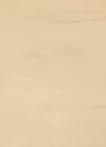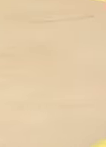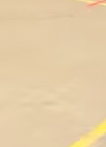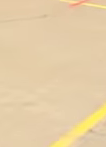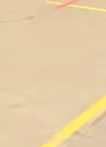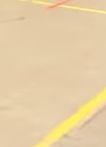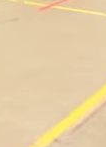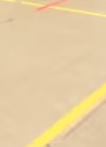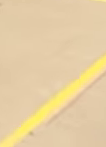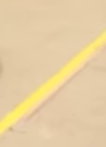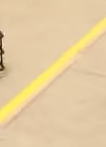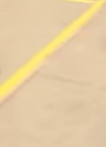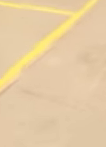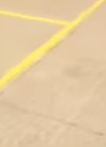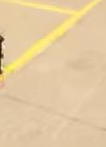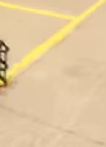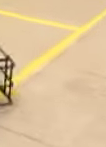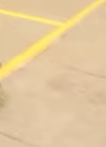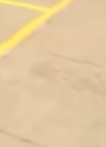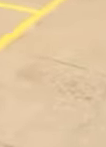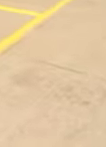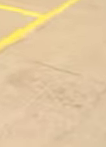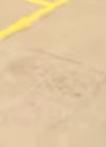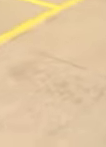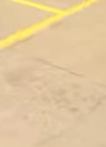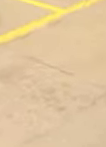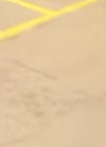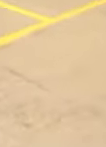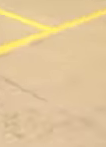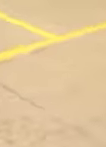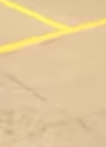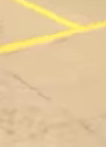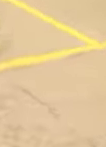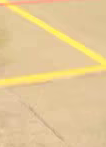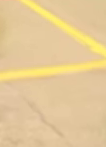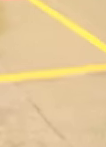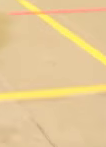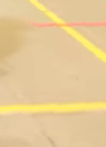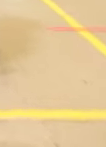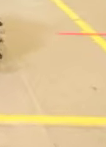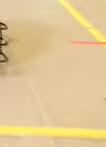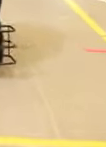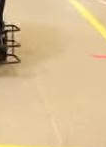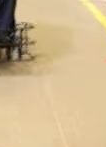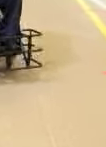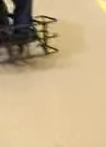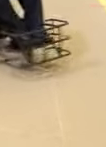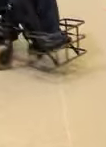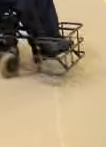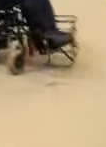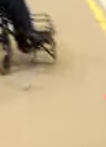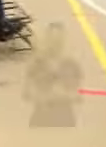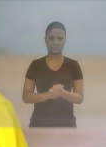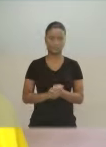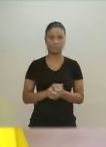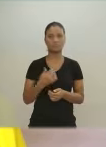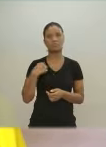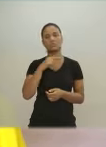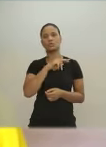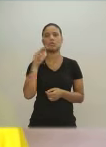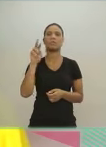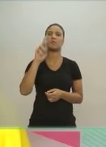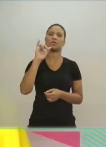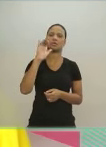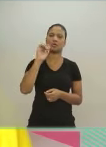em um ginásio pessoas em cadeiras de rodas motorizadas com proteção nos pés se movimentam um menino e um homem disputam uma bola meu nome é